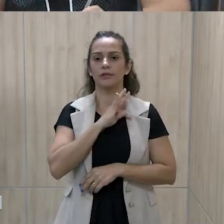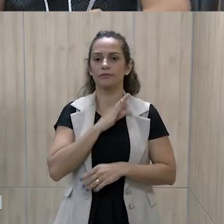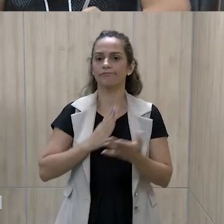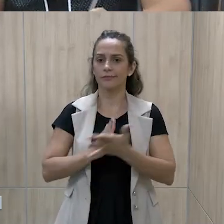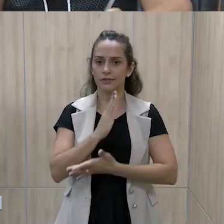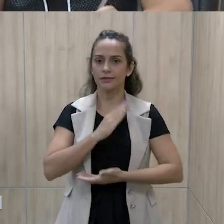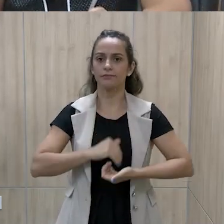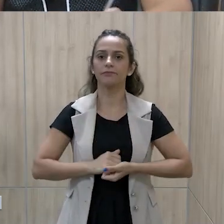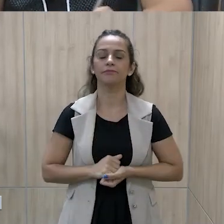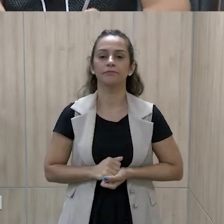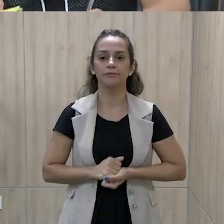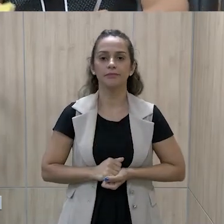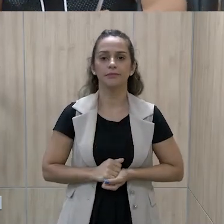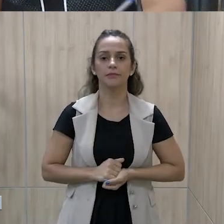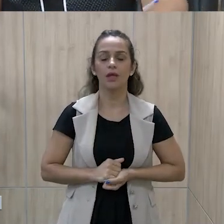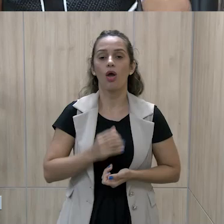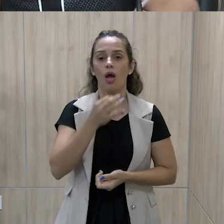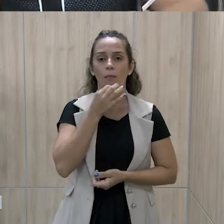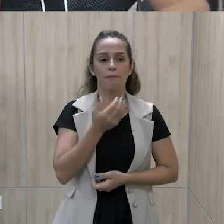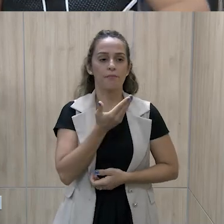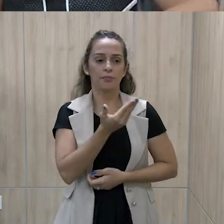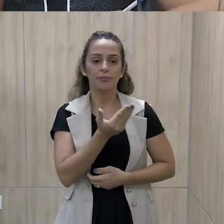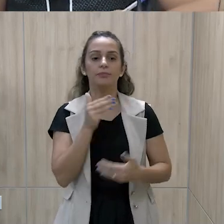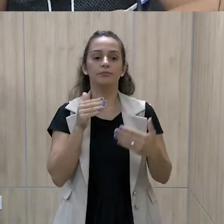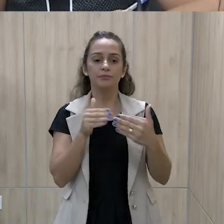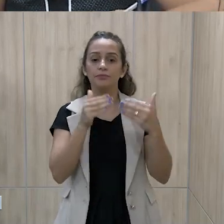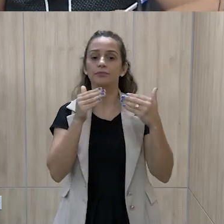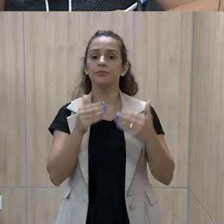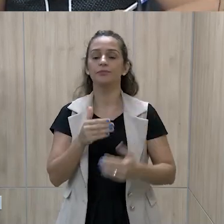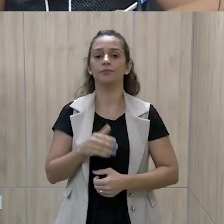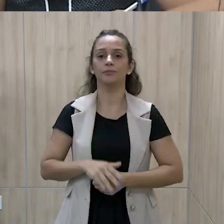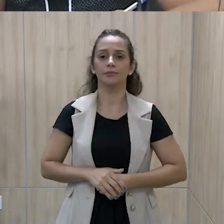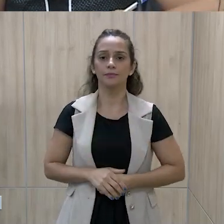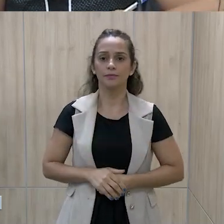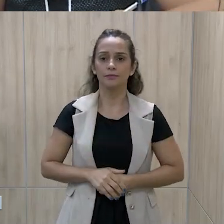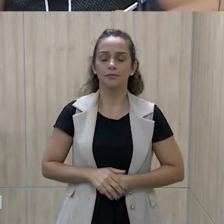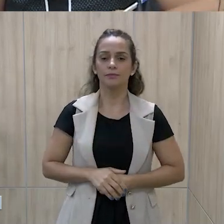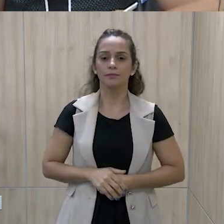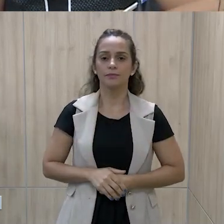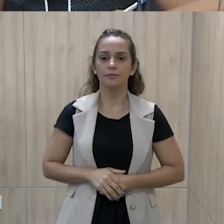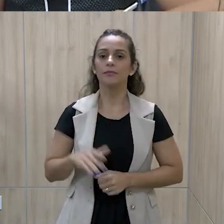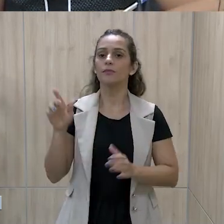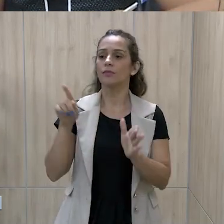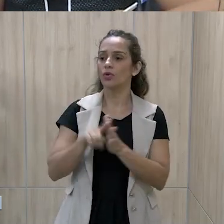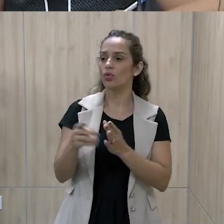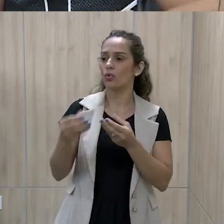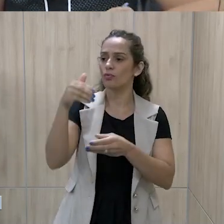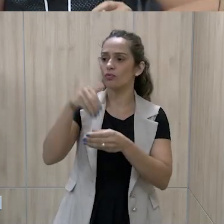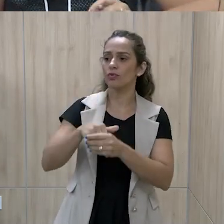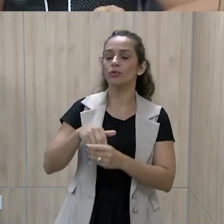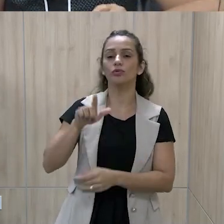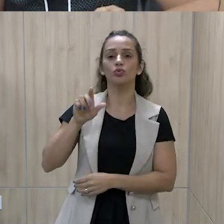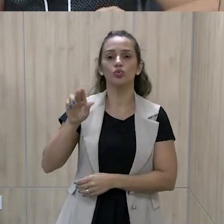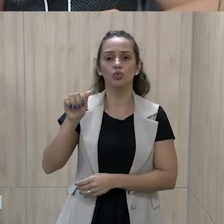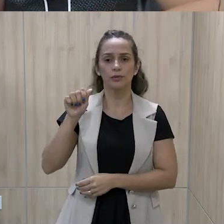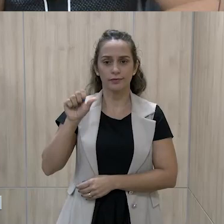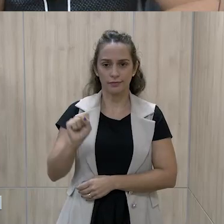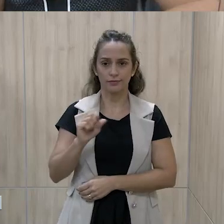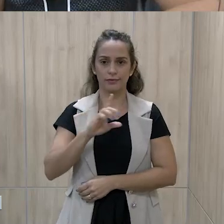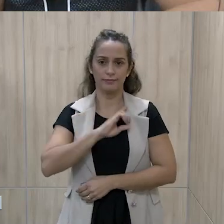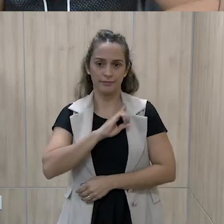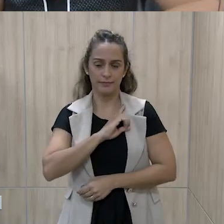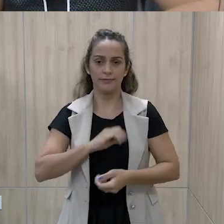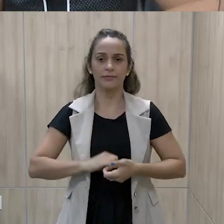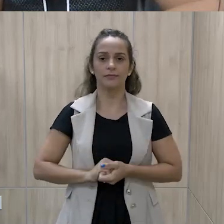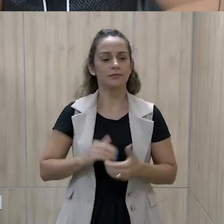Tecnicamente aprovado a comparecer favorável da relatora Deputado Taís pergunto como voto Deputado